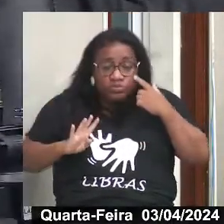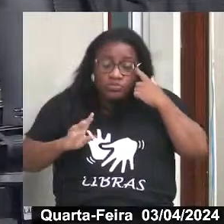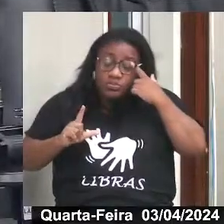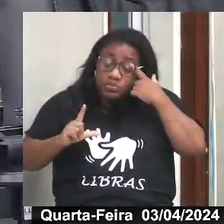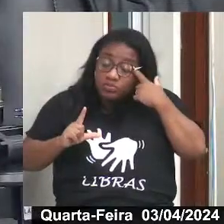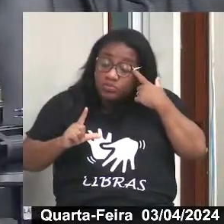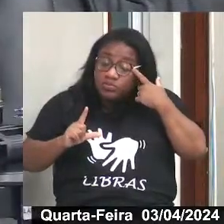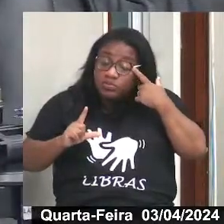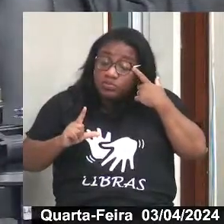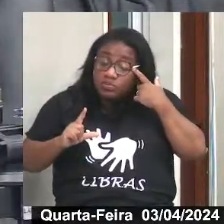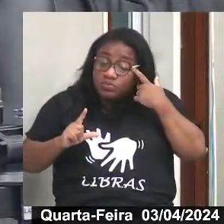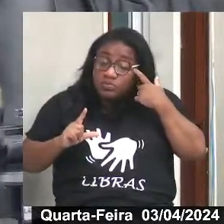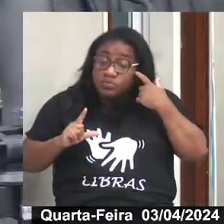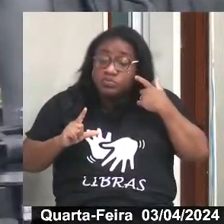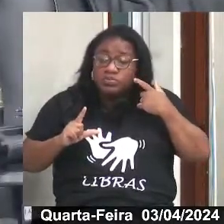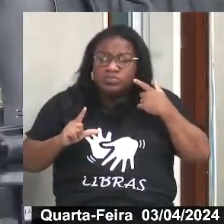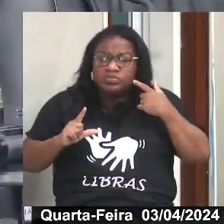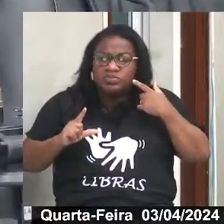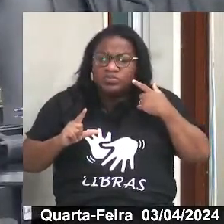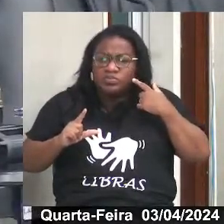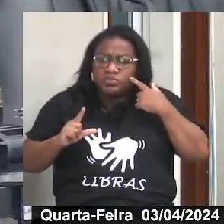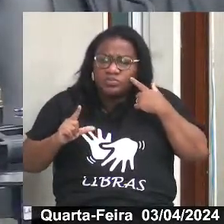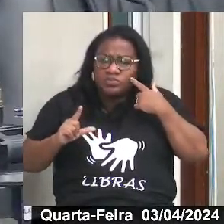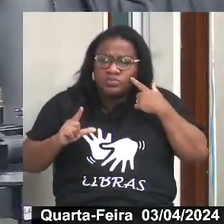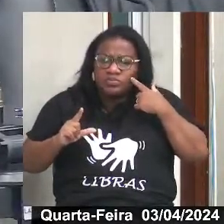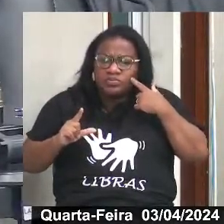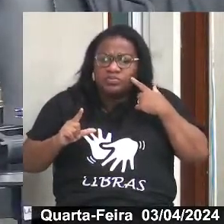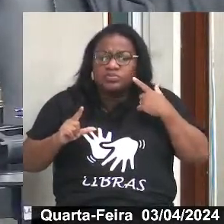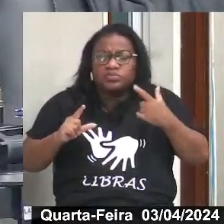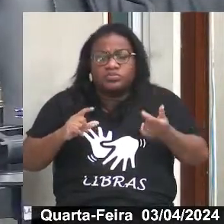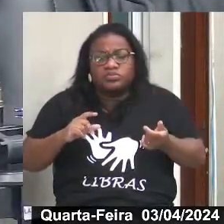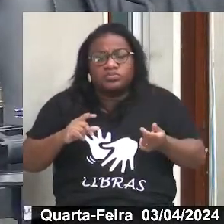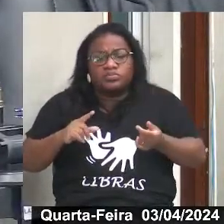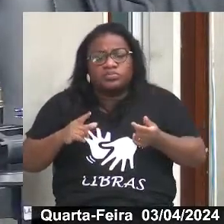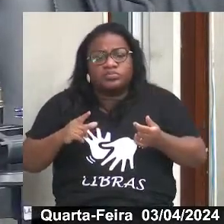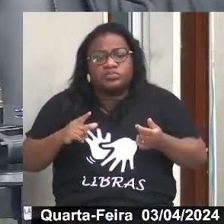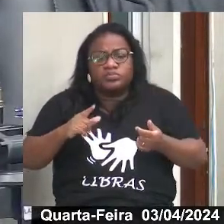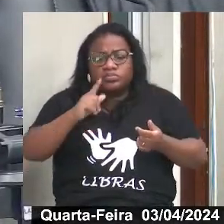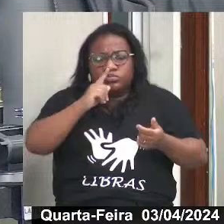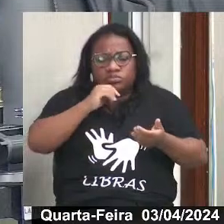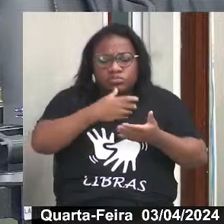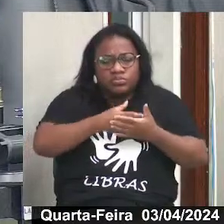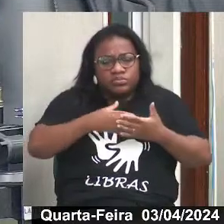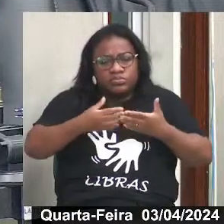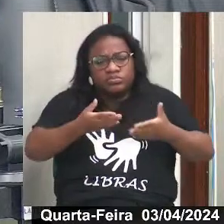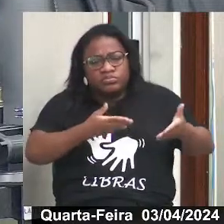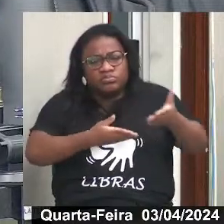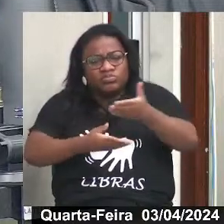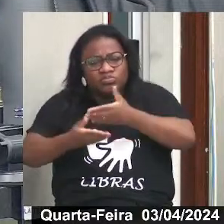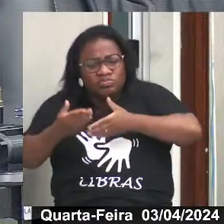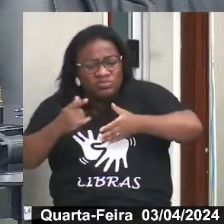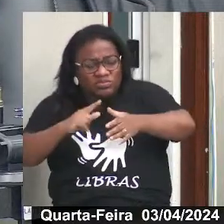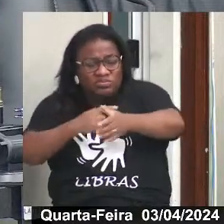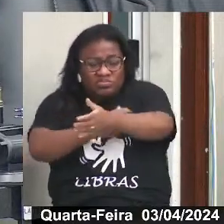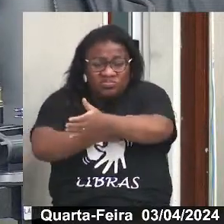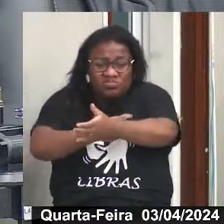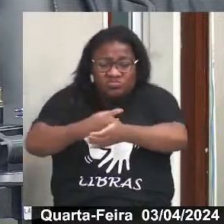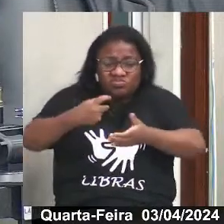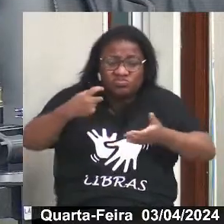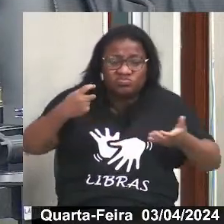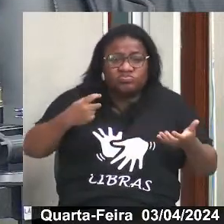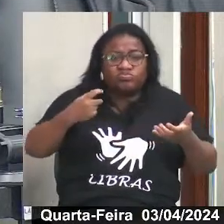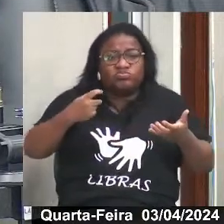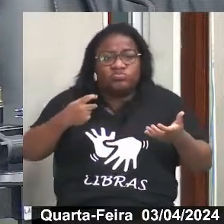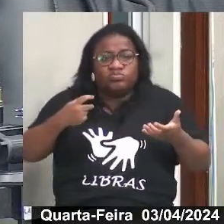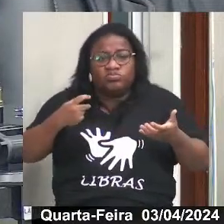fez a indicação da clínica de hemodiálise e hoje está dando muito certo, onde os pacientes tinham que ir até Guarulhos